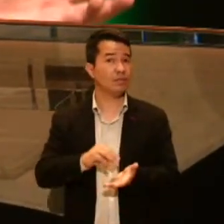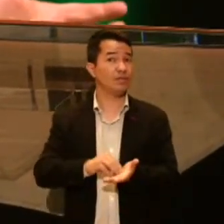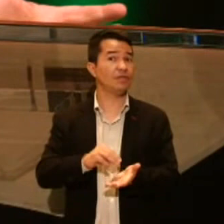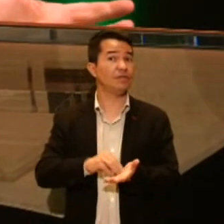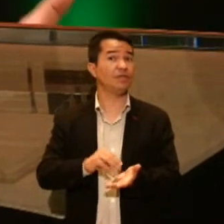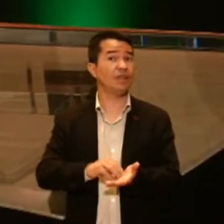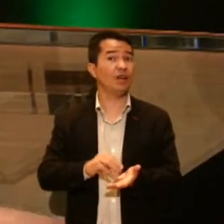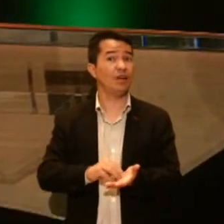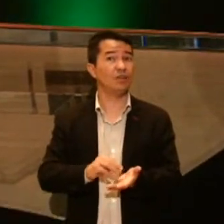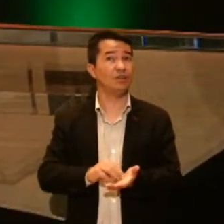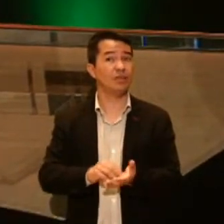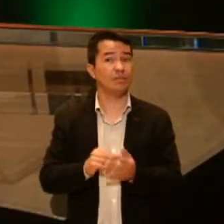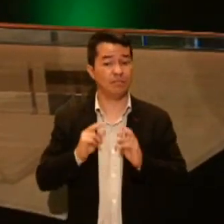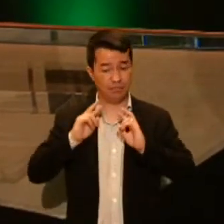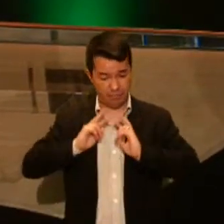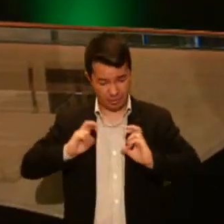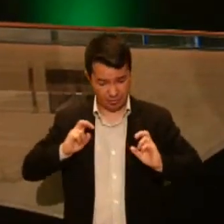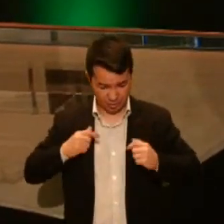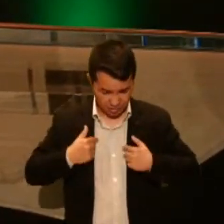seres humanos.